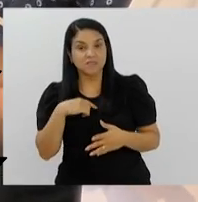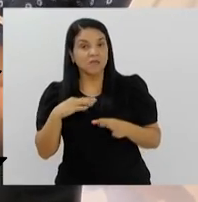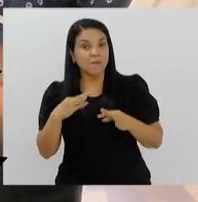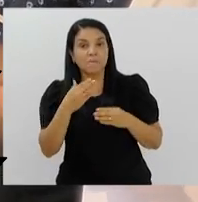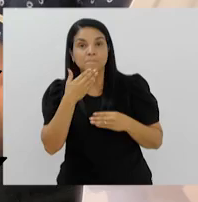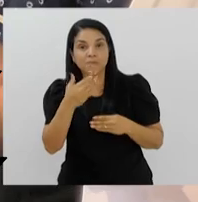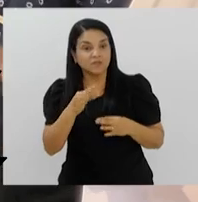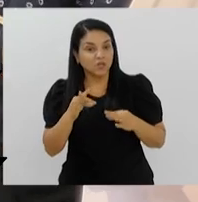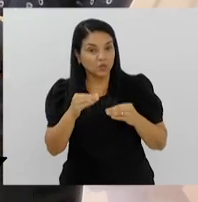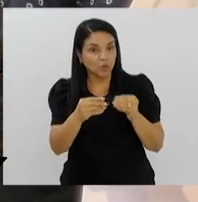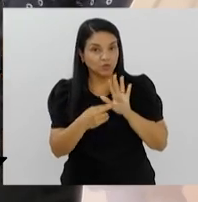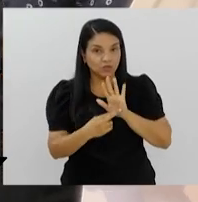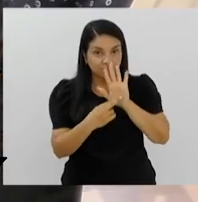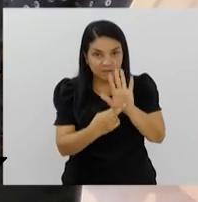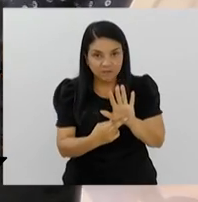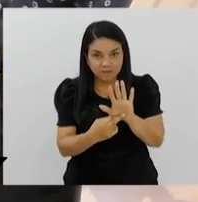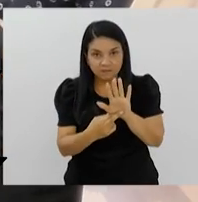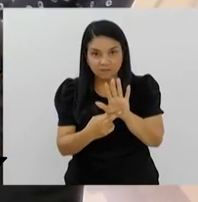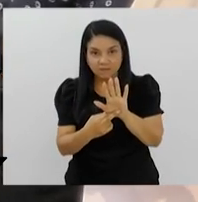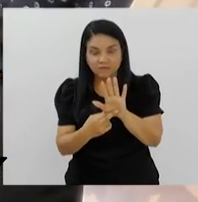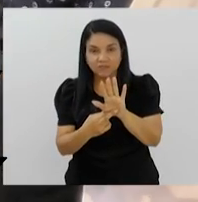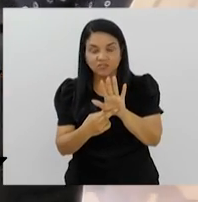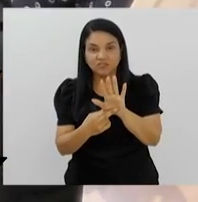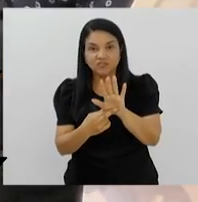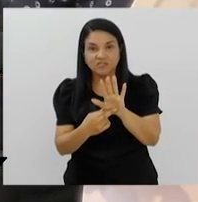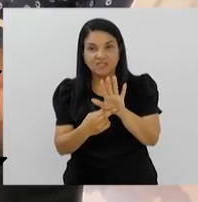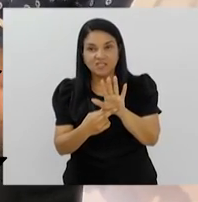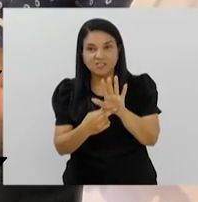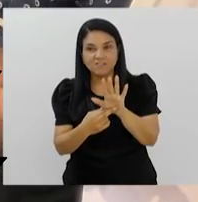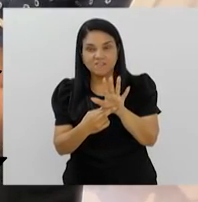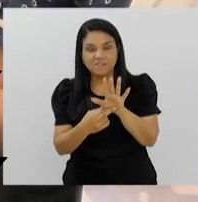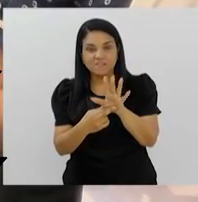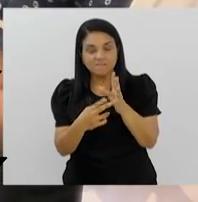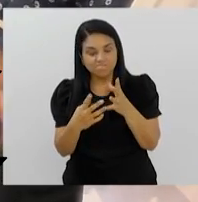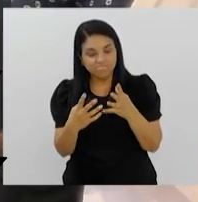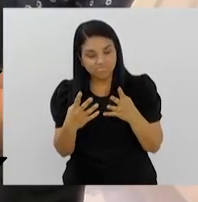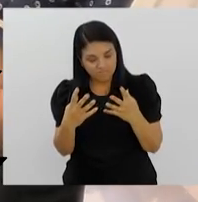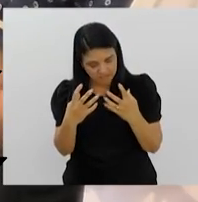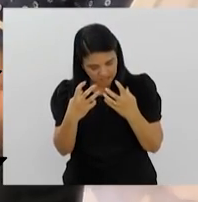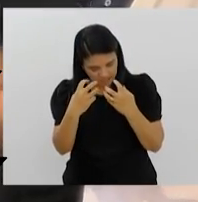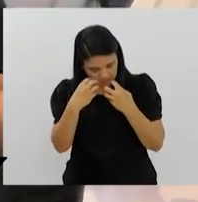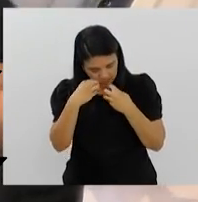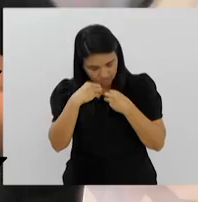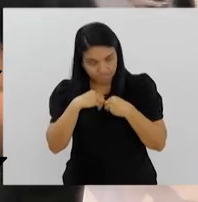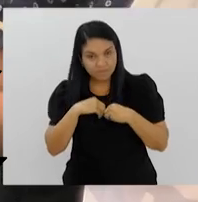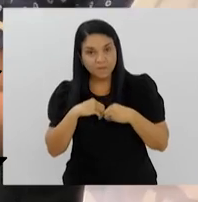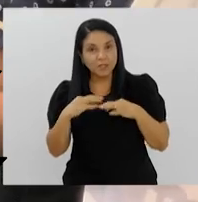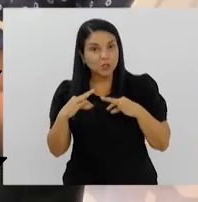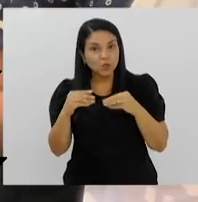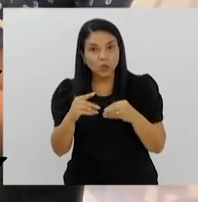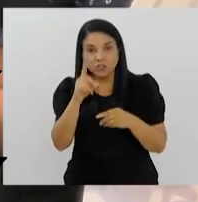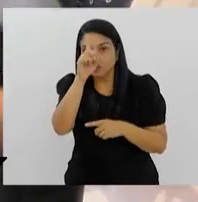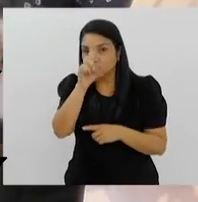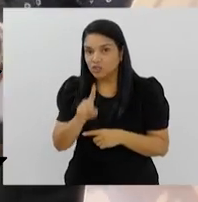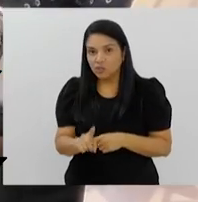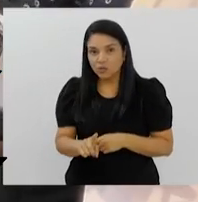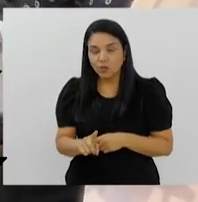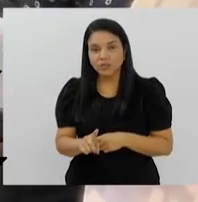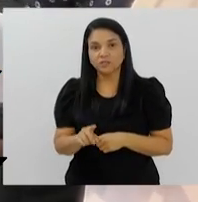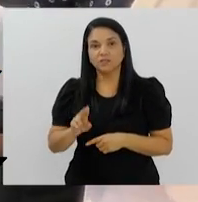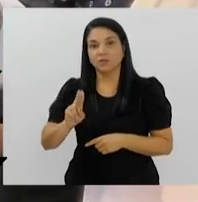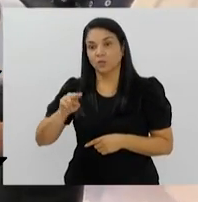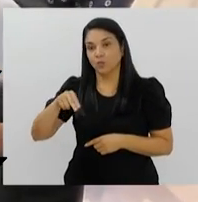que levem isso no coração impregnado para toda a diretoria de todas as